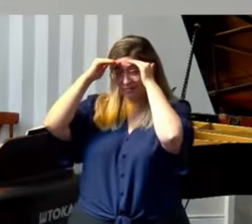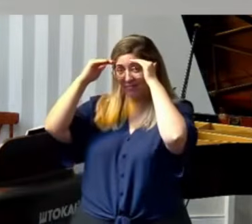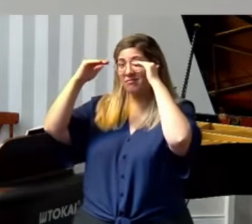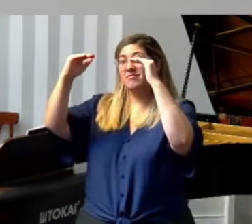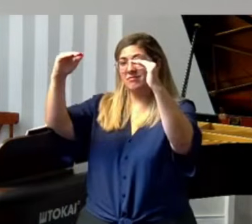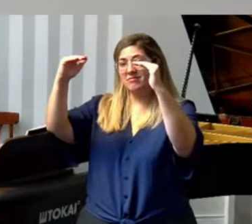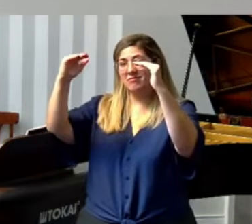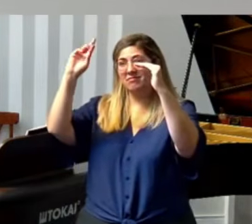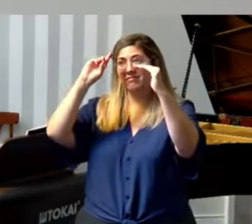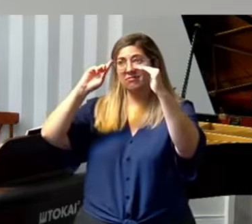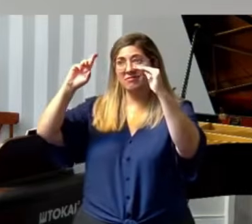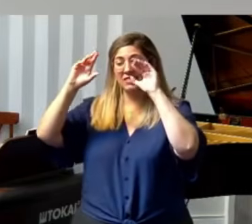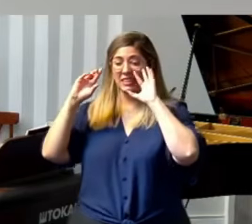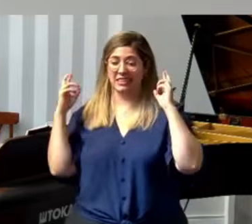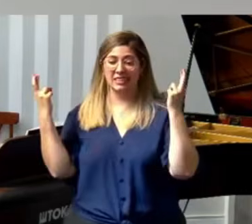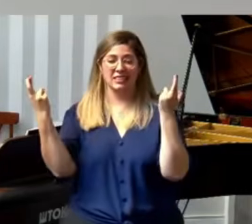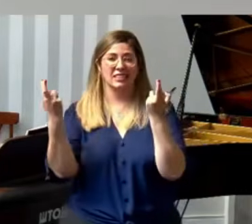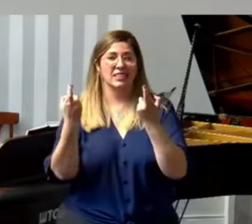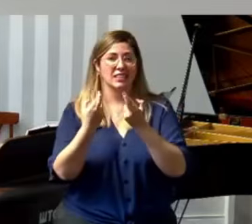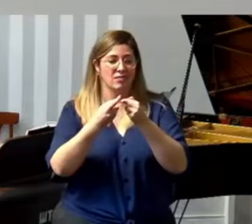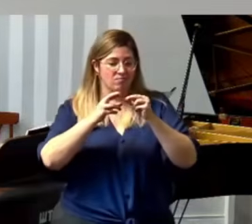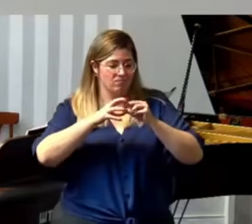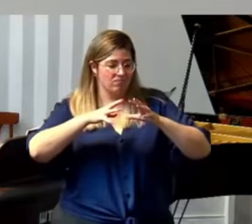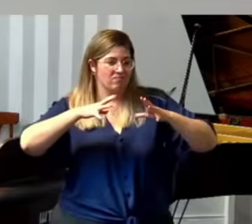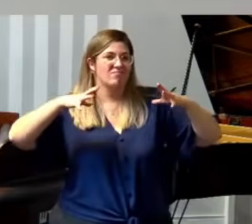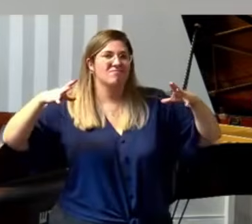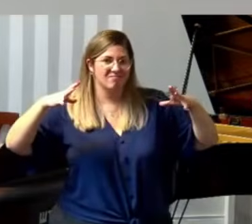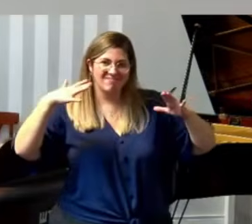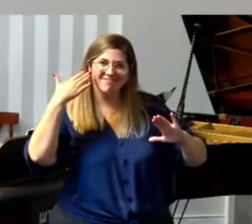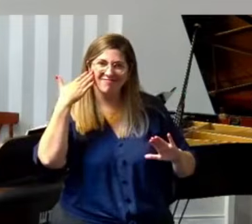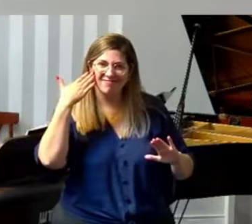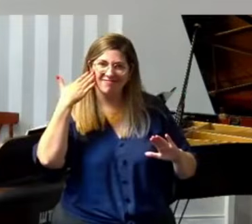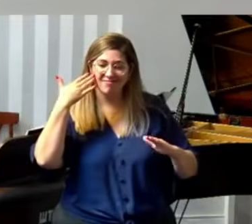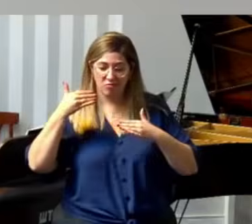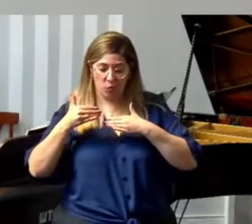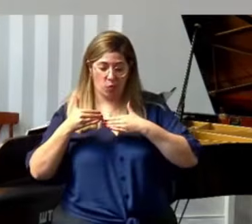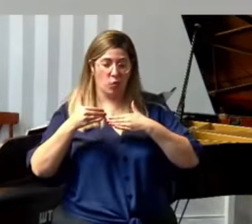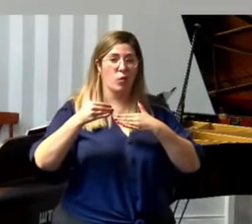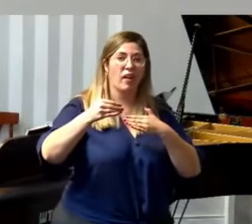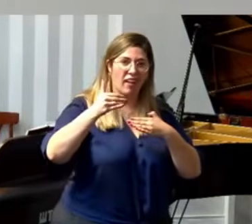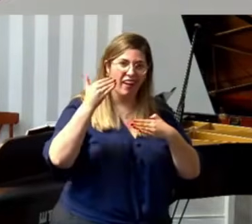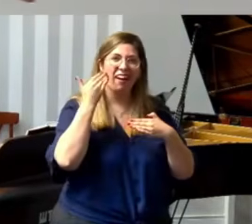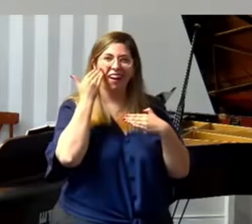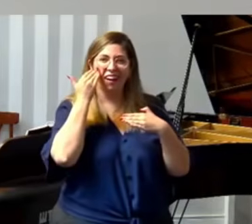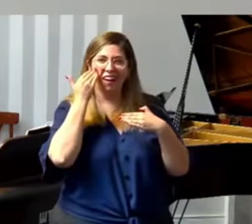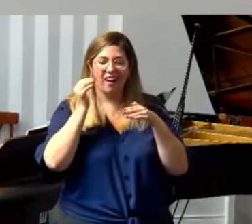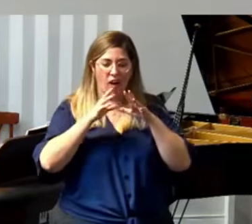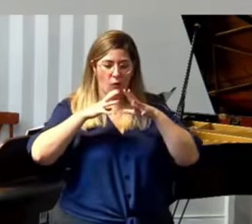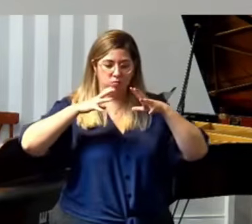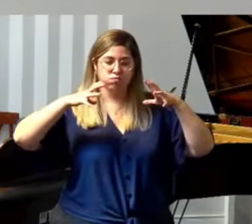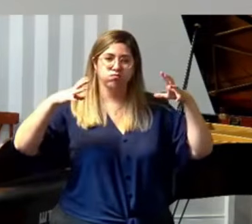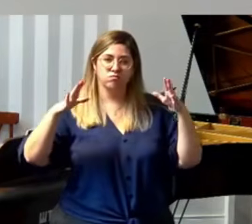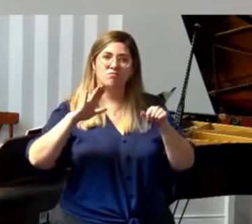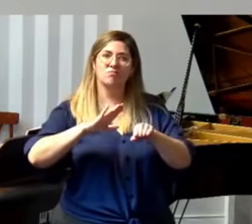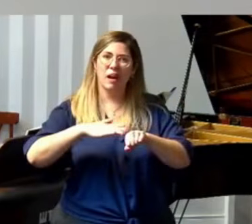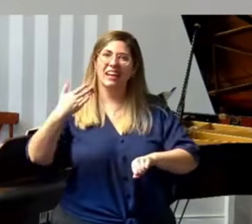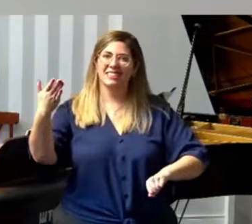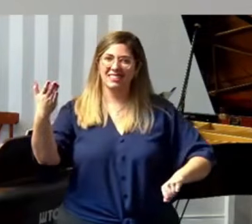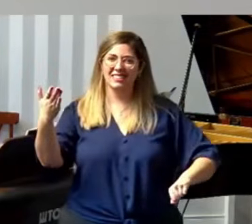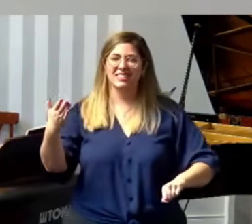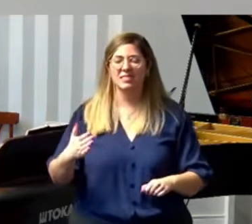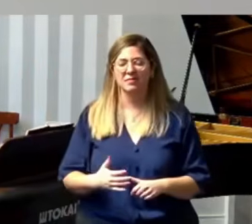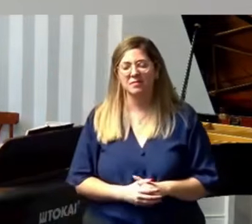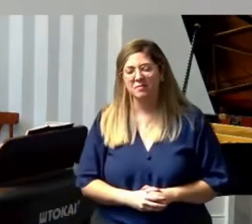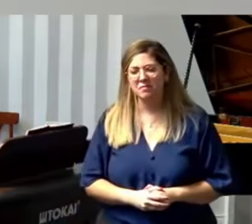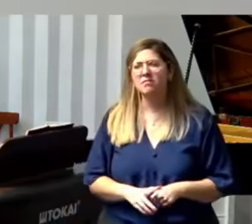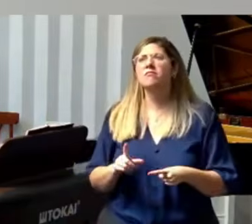para que então o reino de Deus avance, para que então o reino de Deus se expanda. E por que